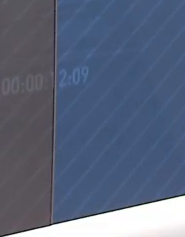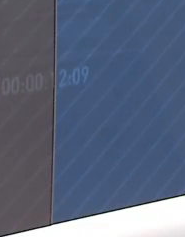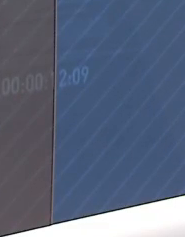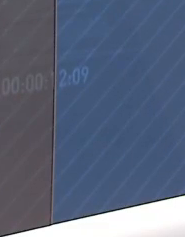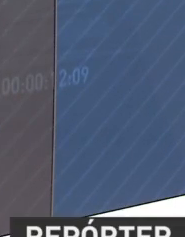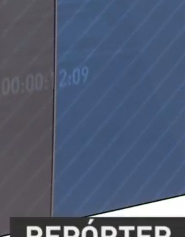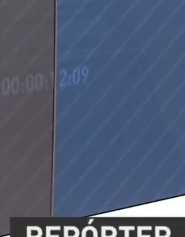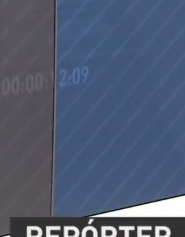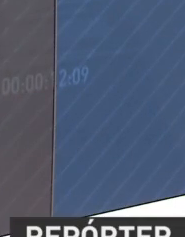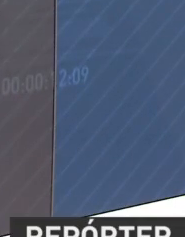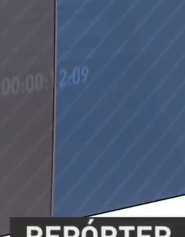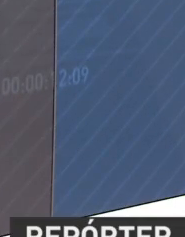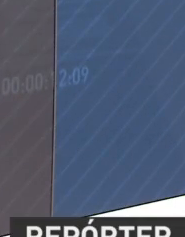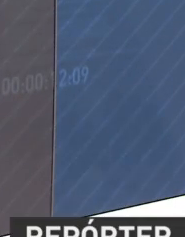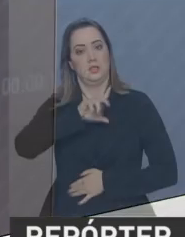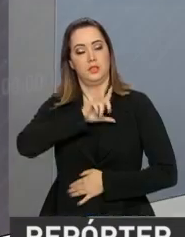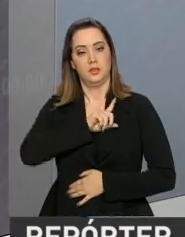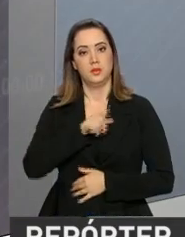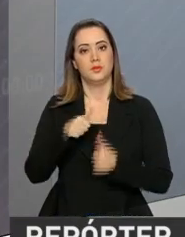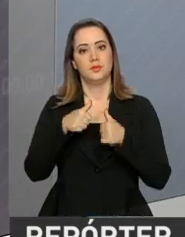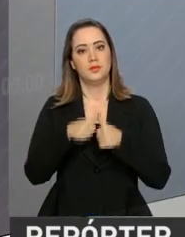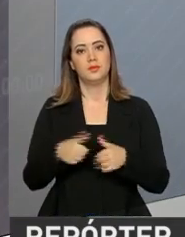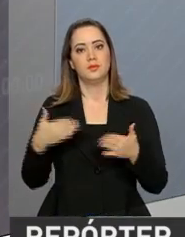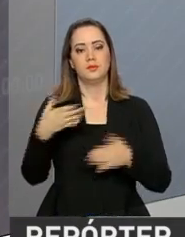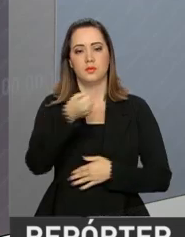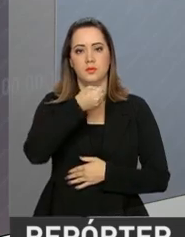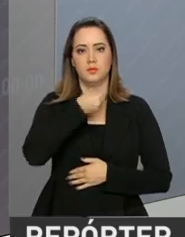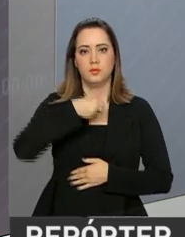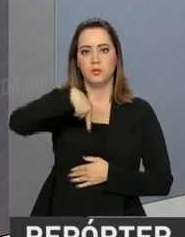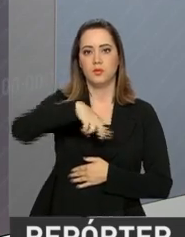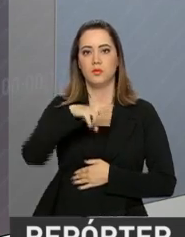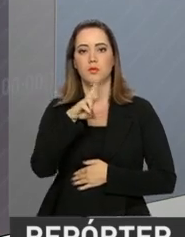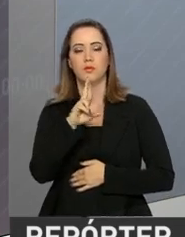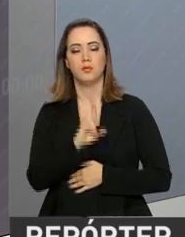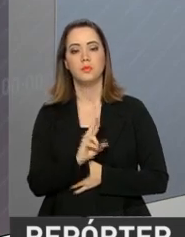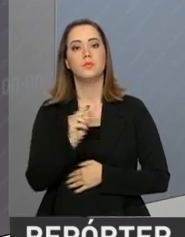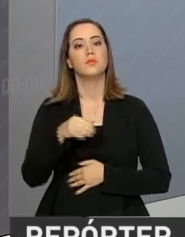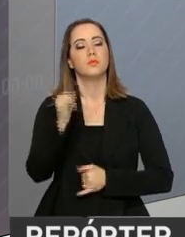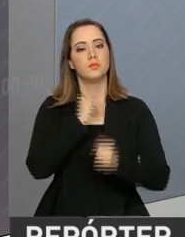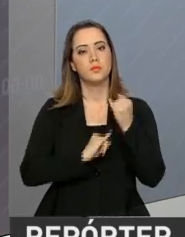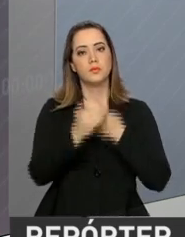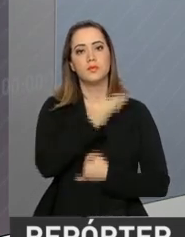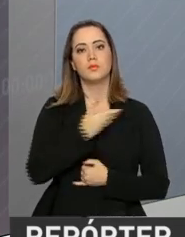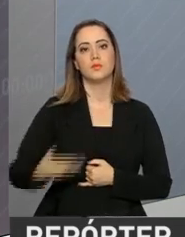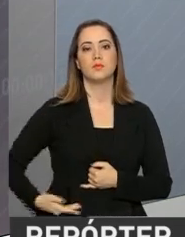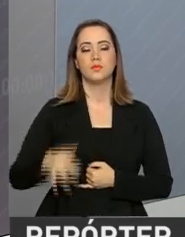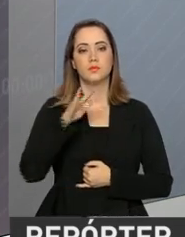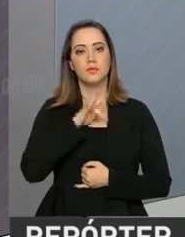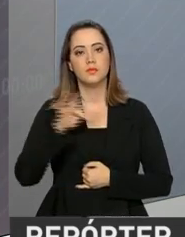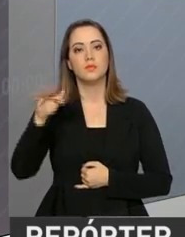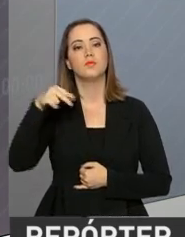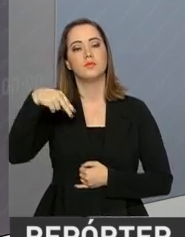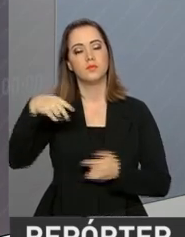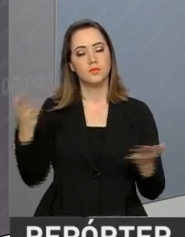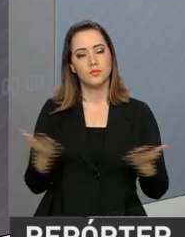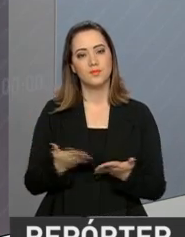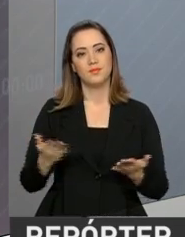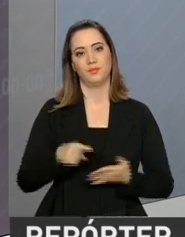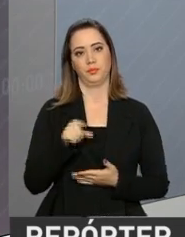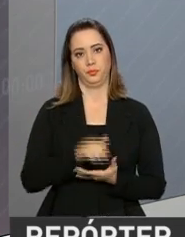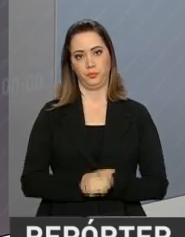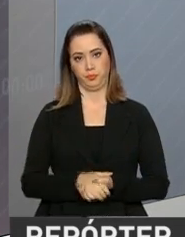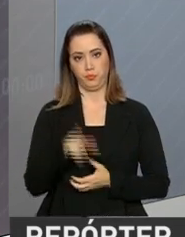Olá, bom dia. Estamos no ar com o repórter NBR e as notícias do governo federal desta quarta-feira, 20 de julho.